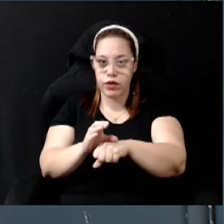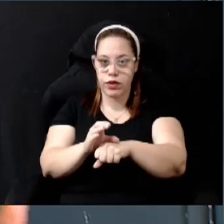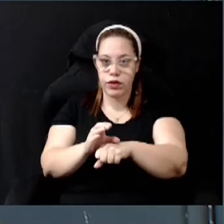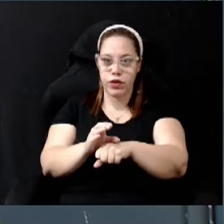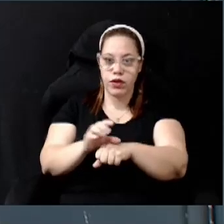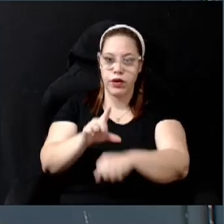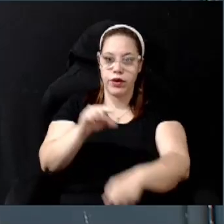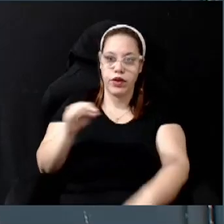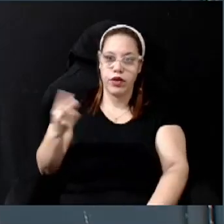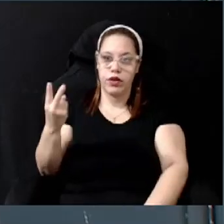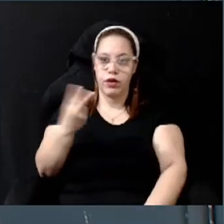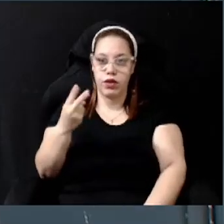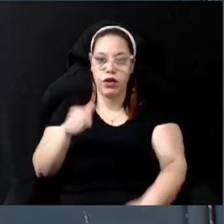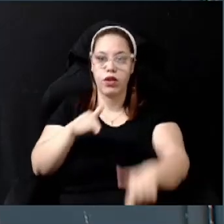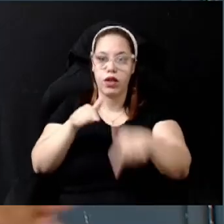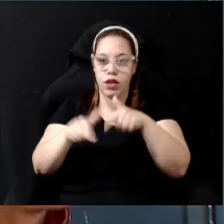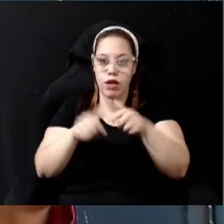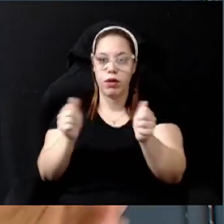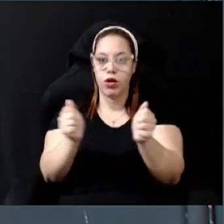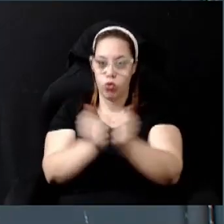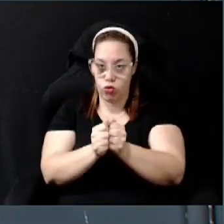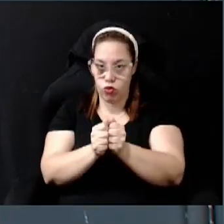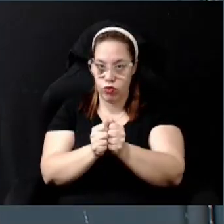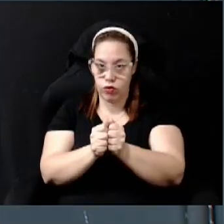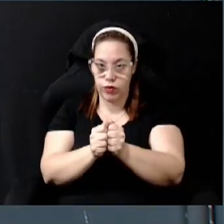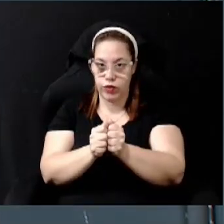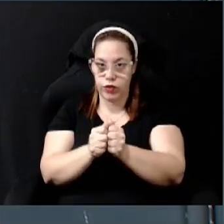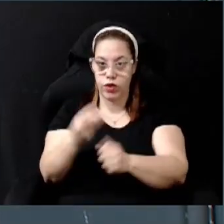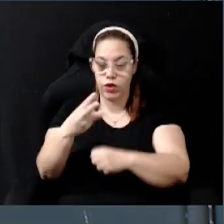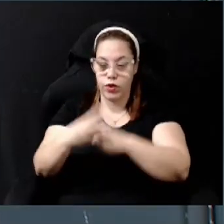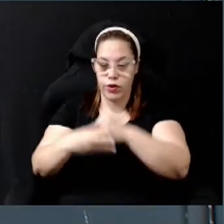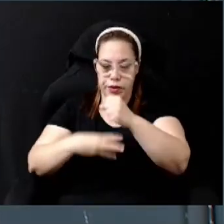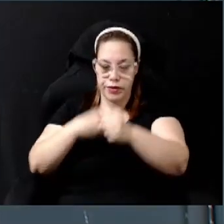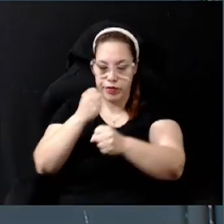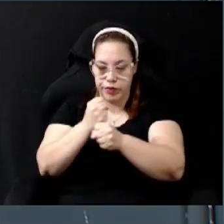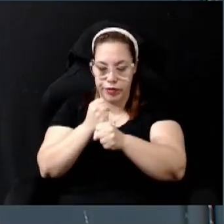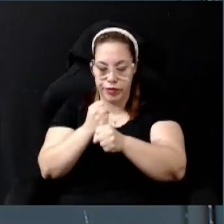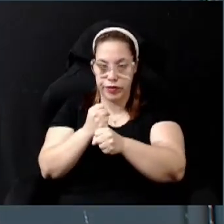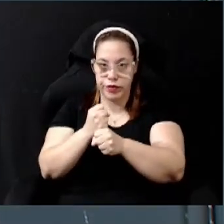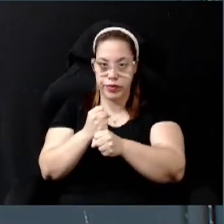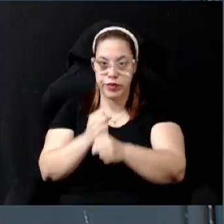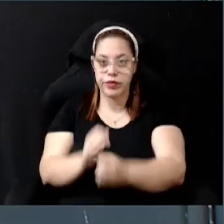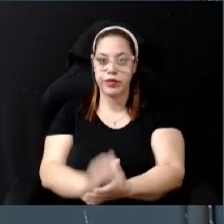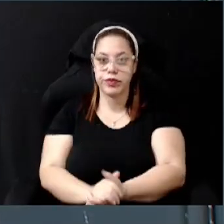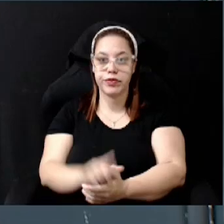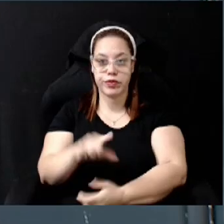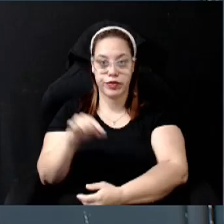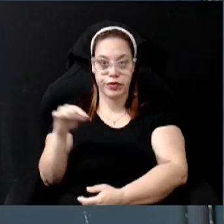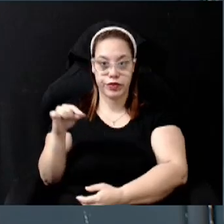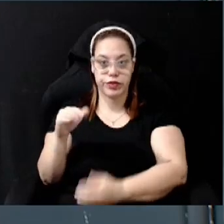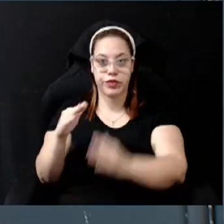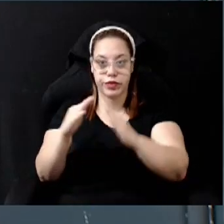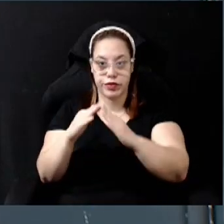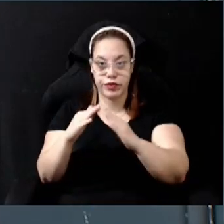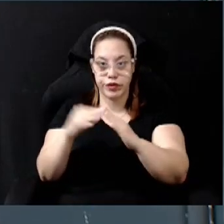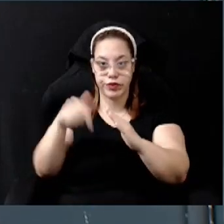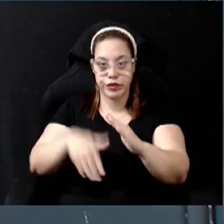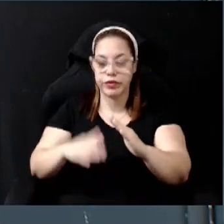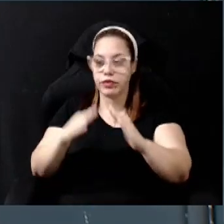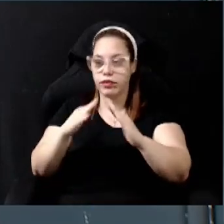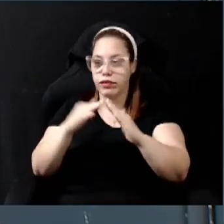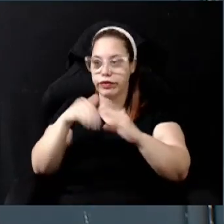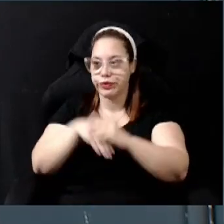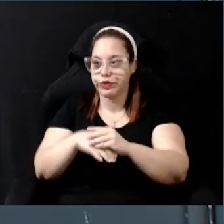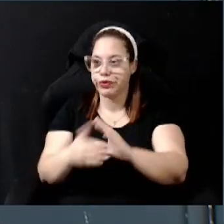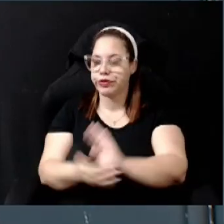pessoas que trabalhou comigo durante 3 anos com o Ateliê Odara. Saí dessa casa onde que eu morava e